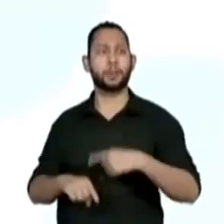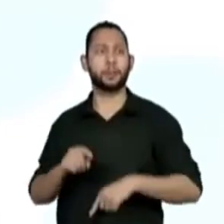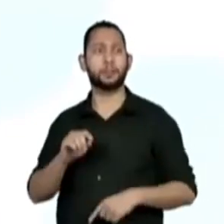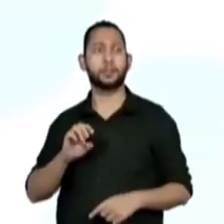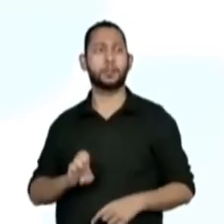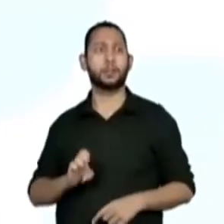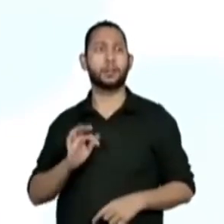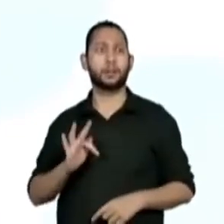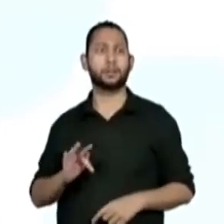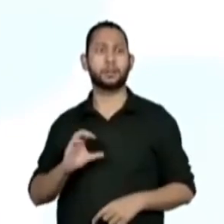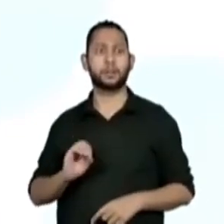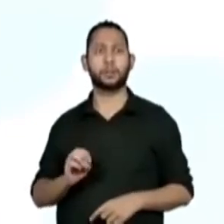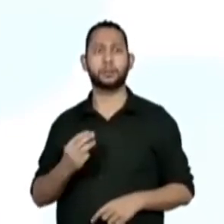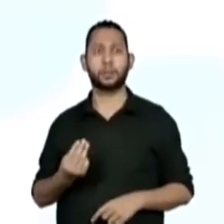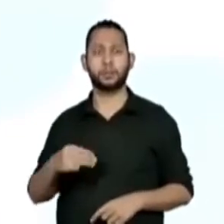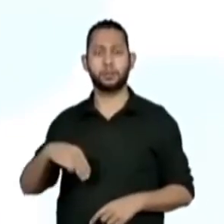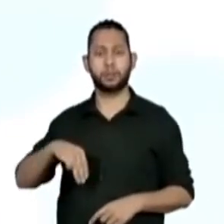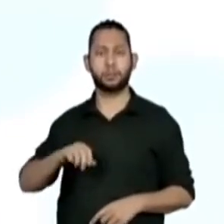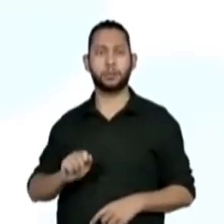hoje é a seguinte: